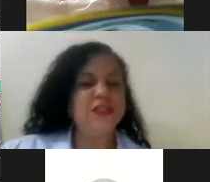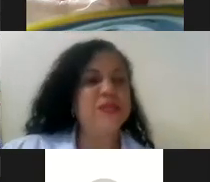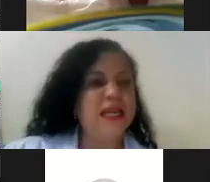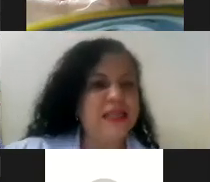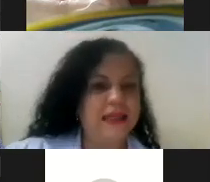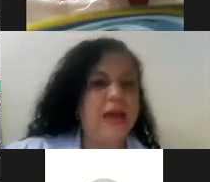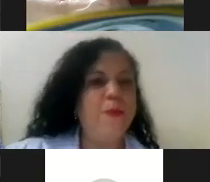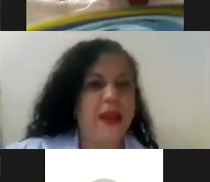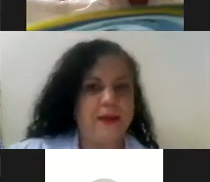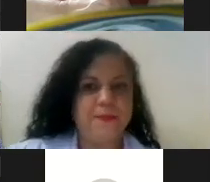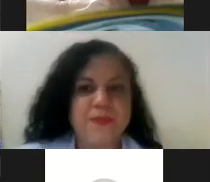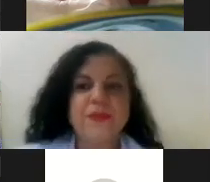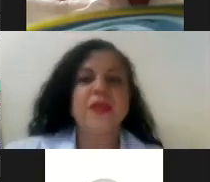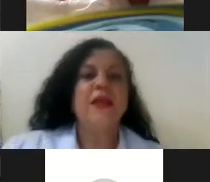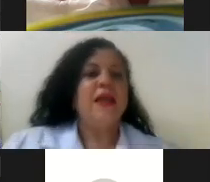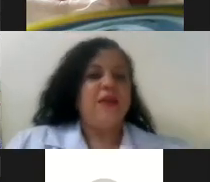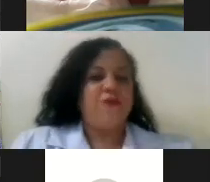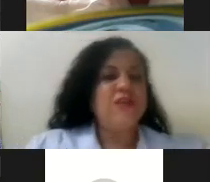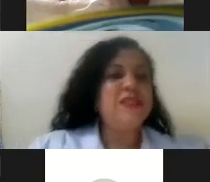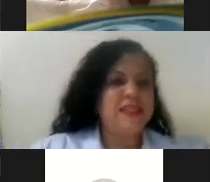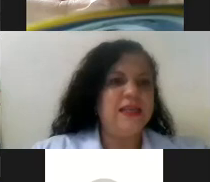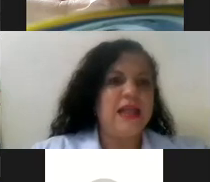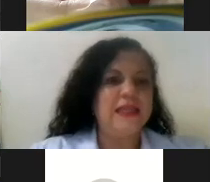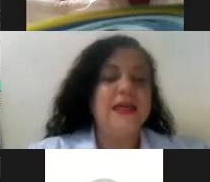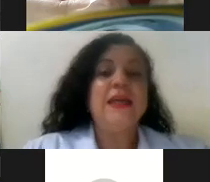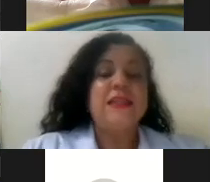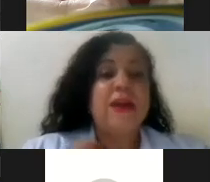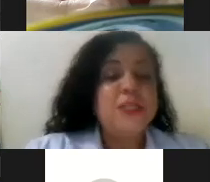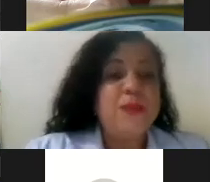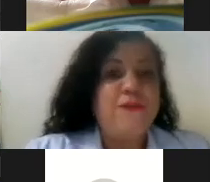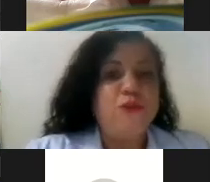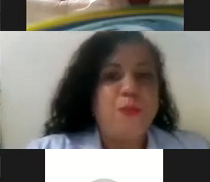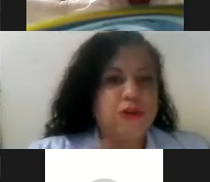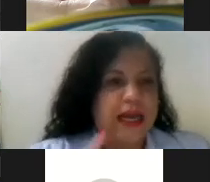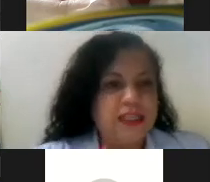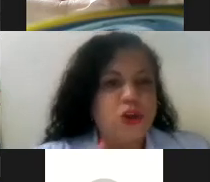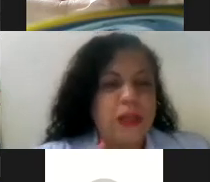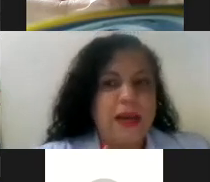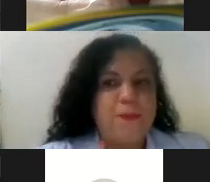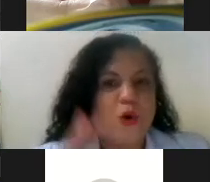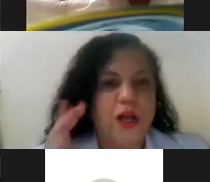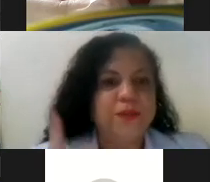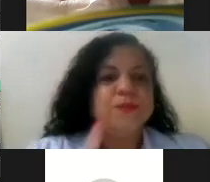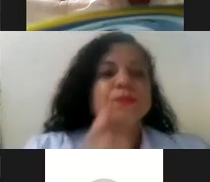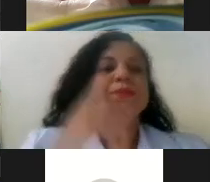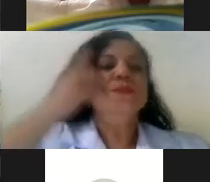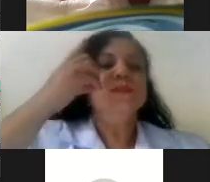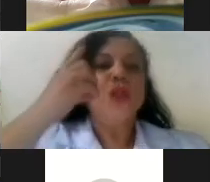comigo? Nós vamos sentar, tá, meu bem? Eu vou deixar você sentada. Você vai respirar fundo pelo nariz e soltar pela